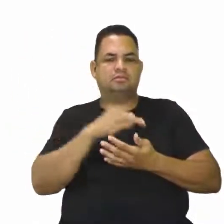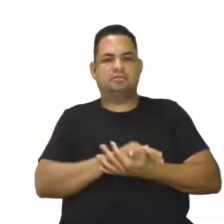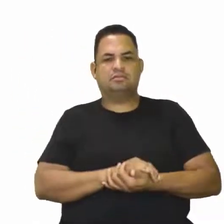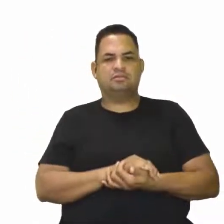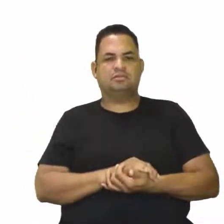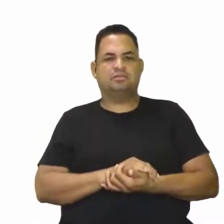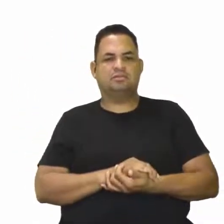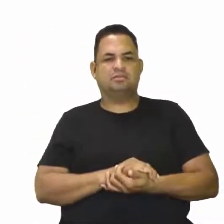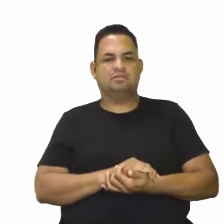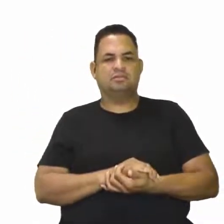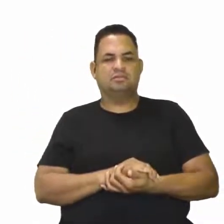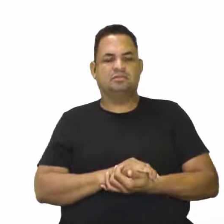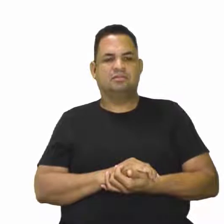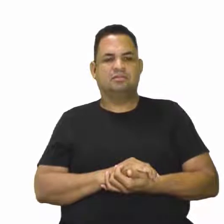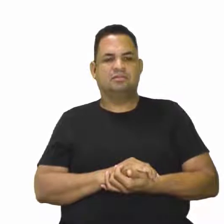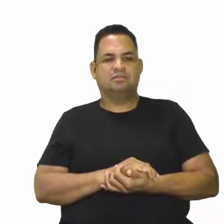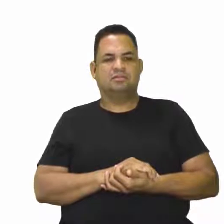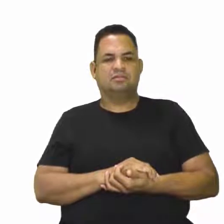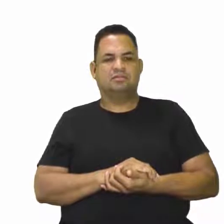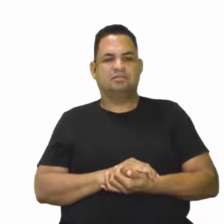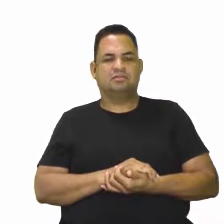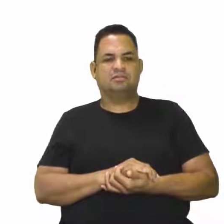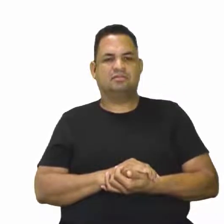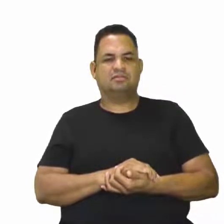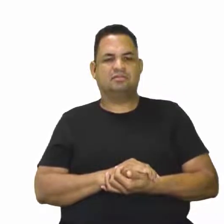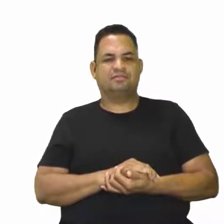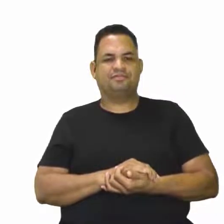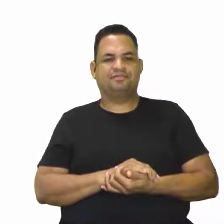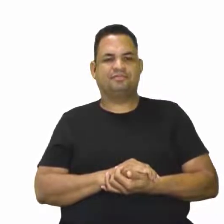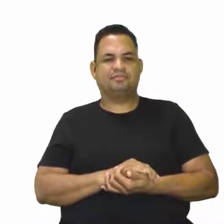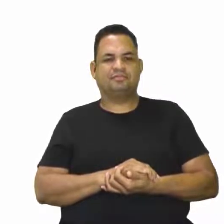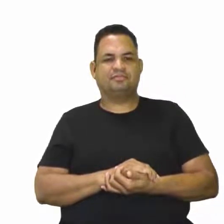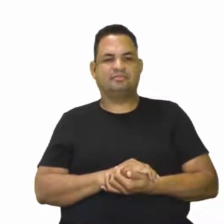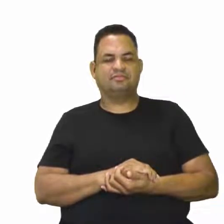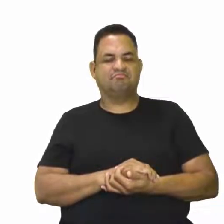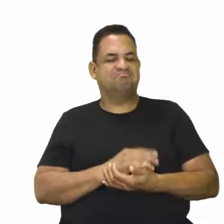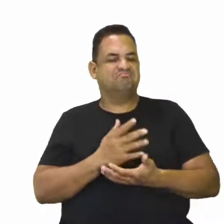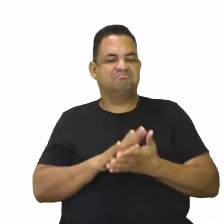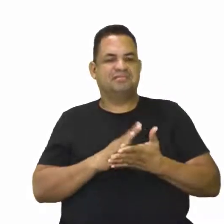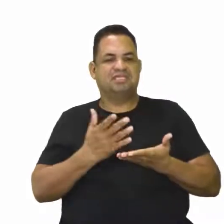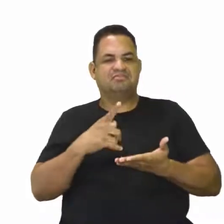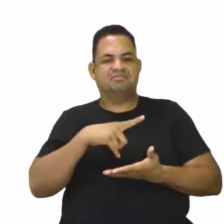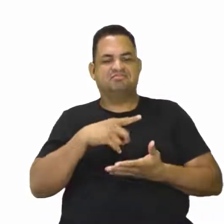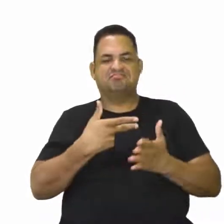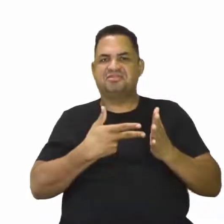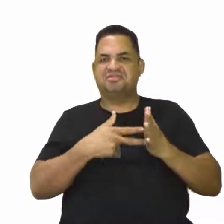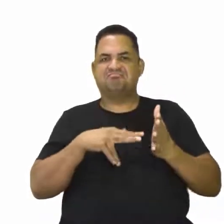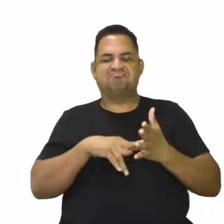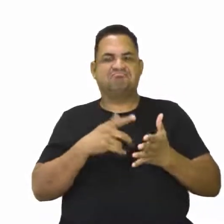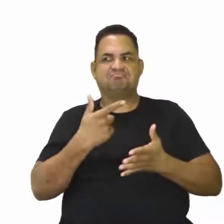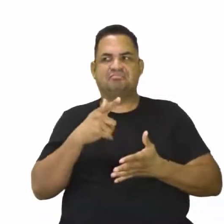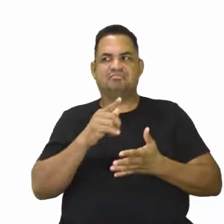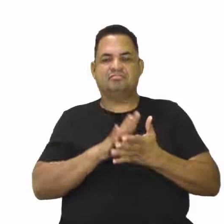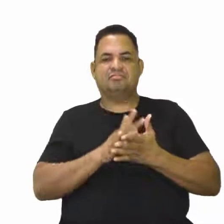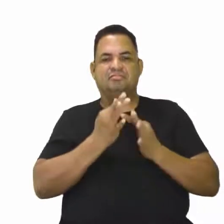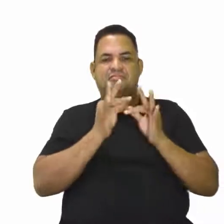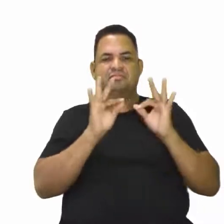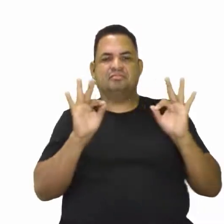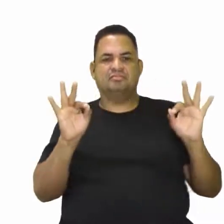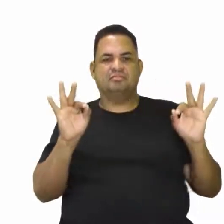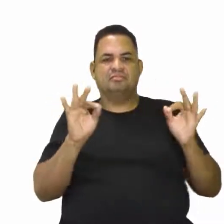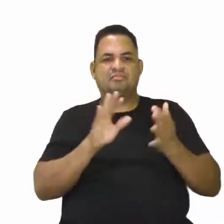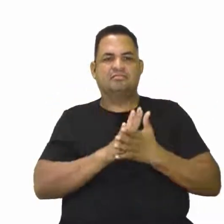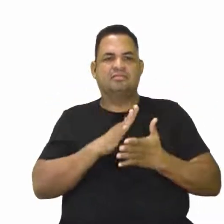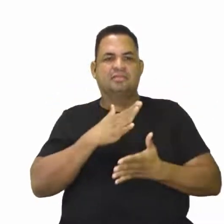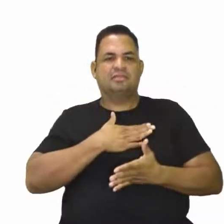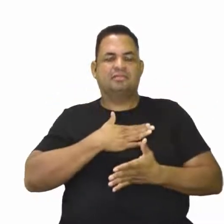sucesso? Nem a maioria dessas aí não faz nem sentido, né, gente? A frase seria: